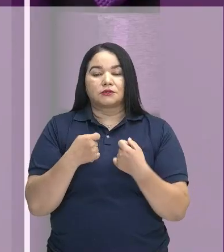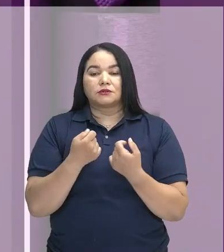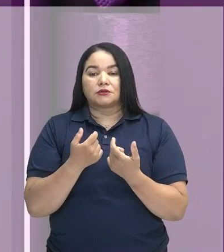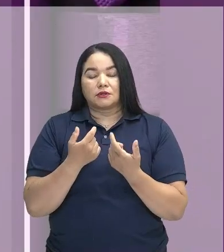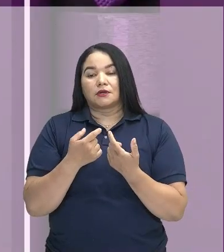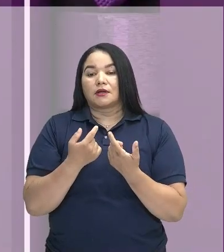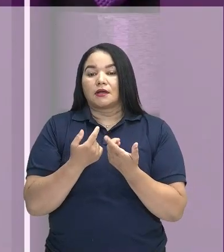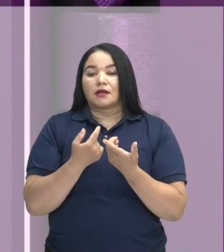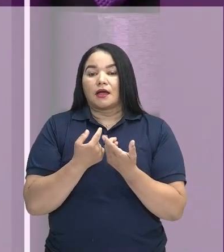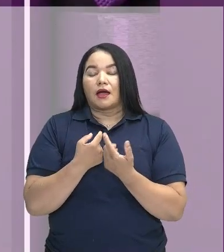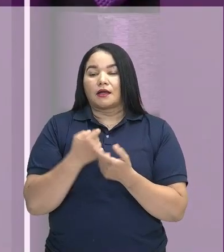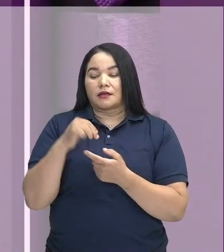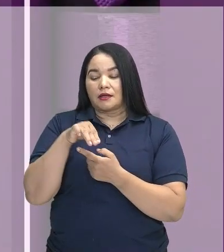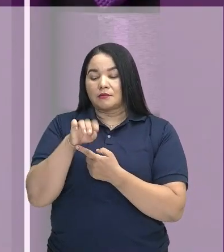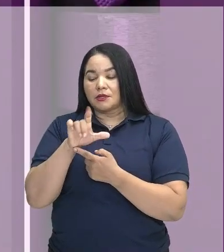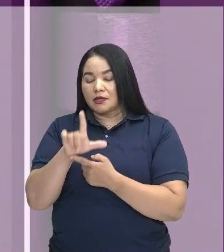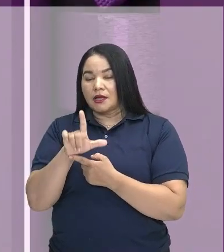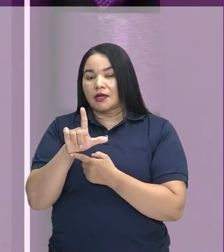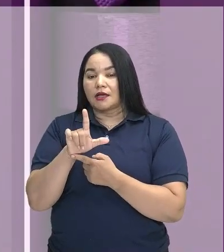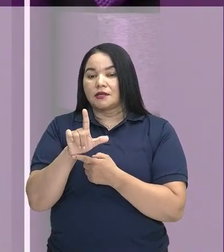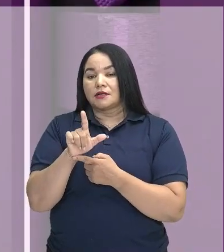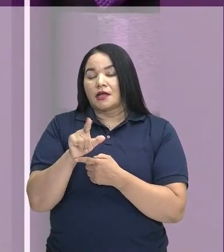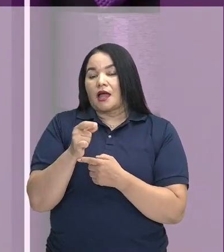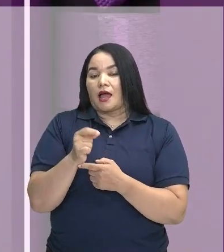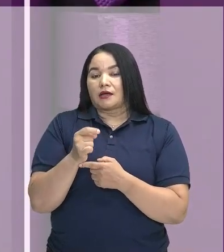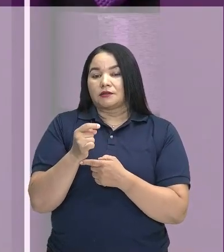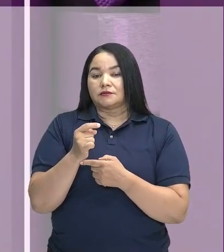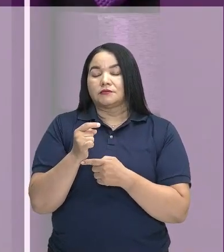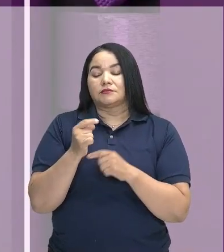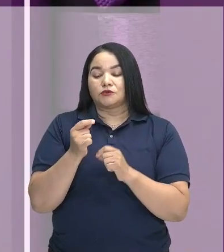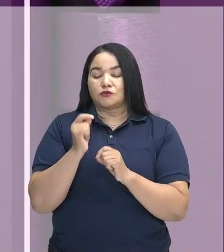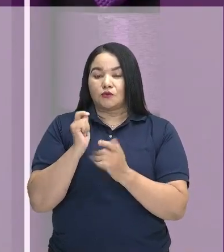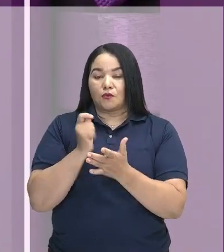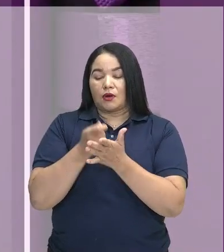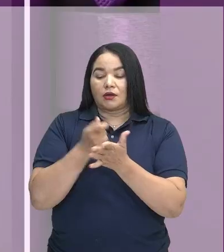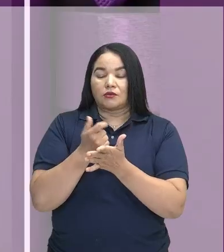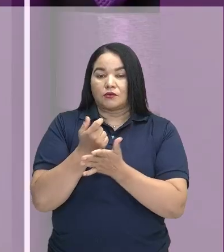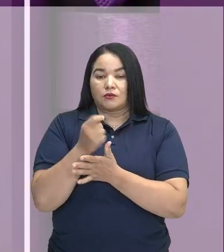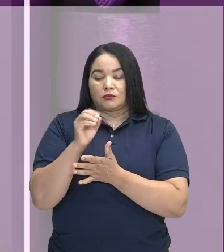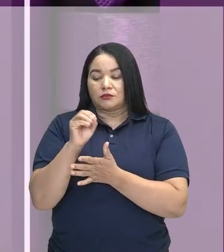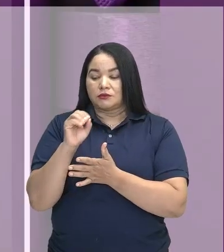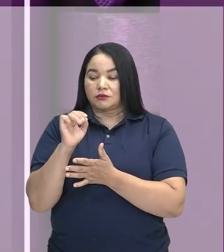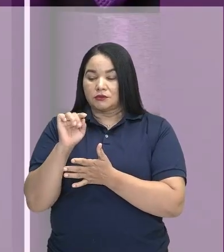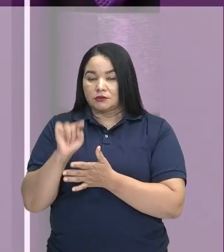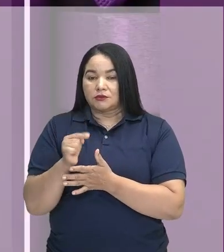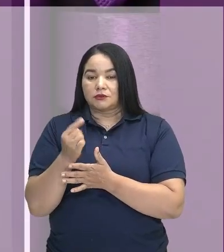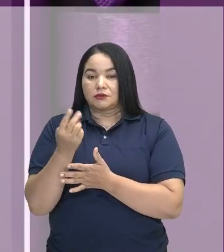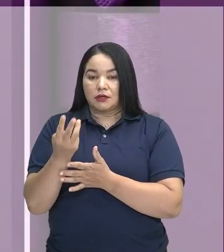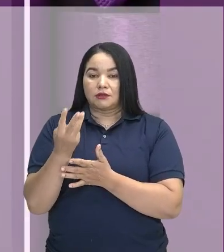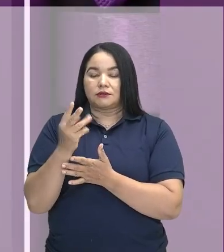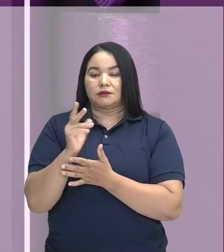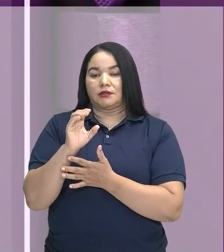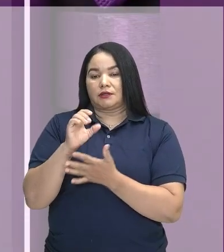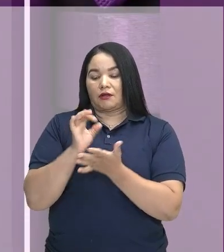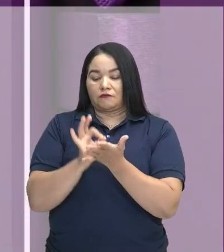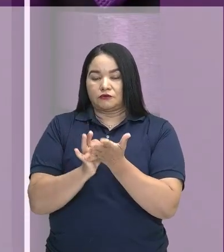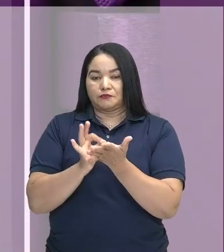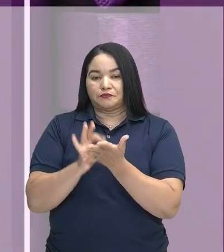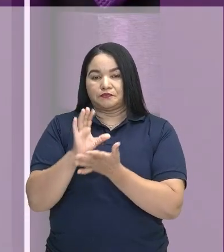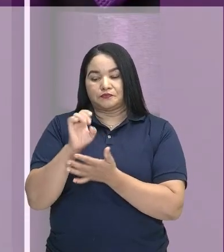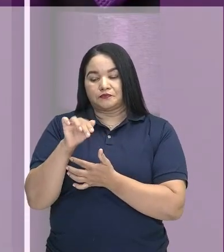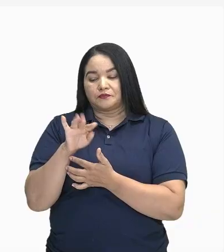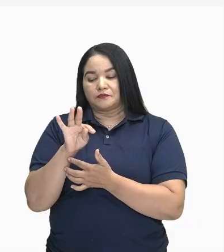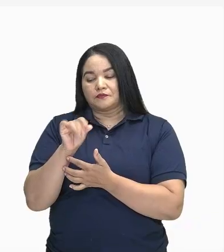descobriu que cada ml custa 3 centavos, certo? Bom, bora continuar aqui, eu vou trazer mais um exemplo aqui para